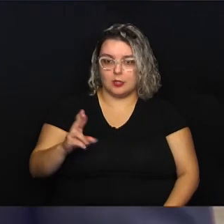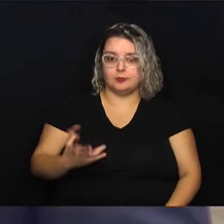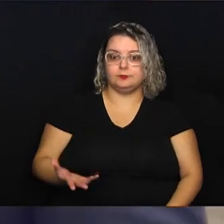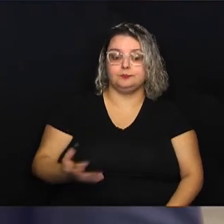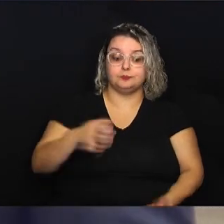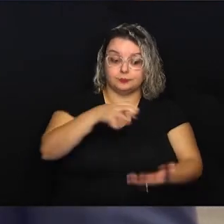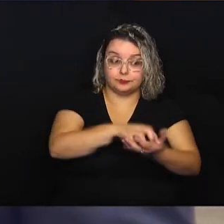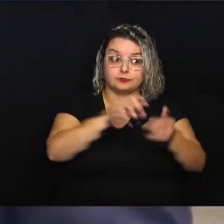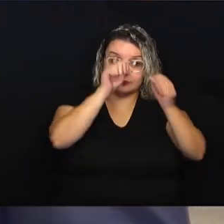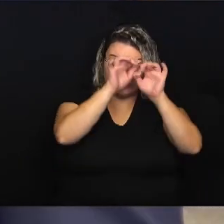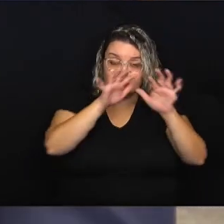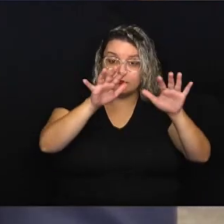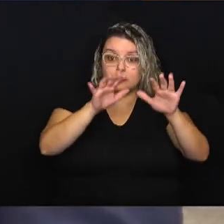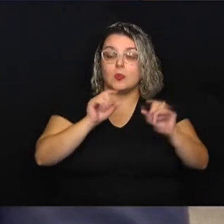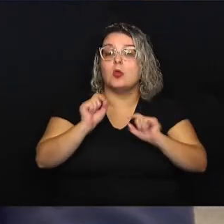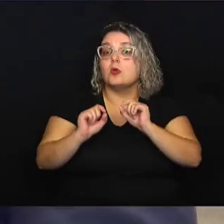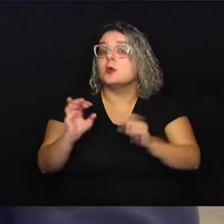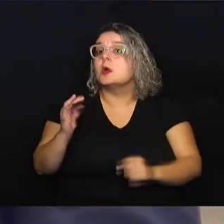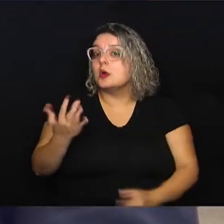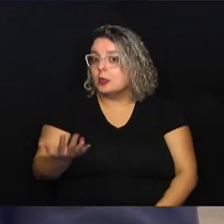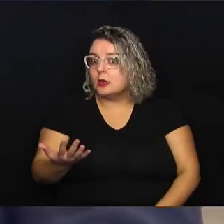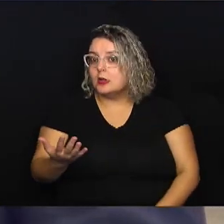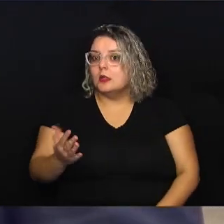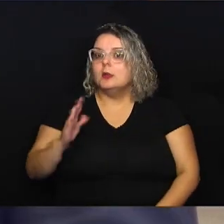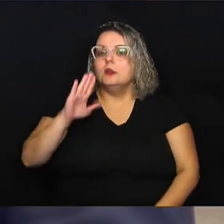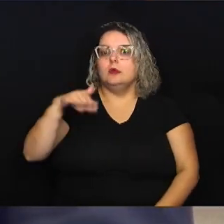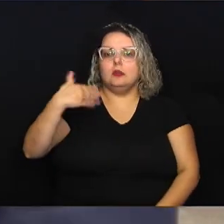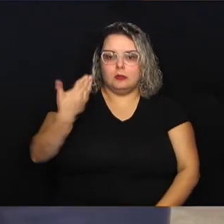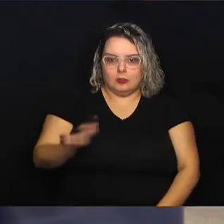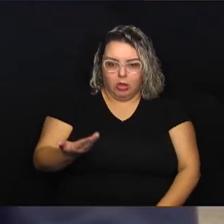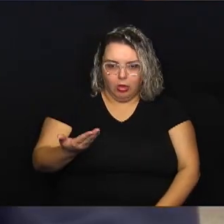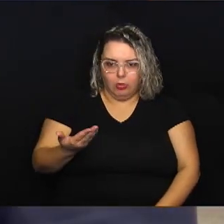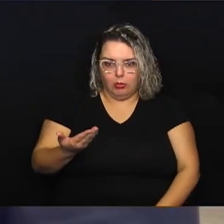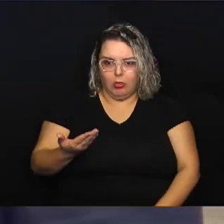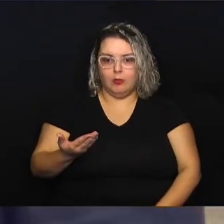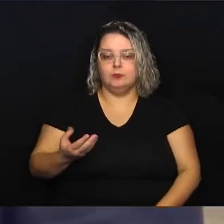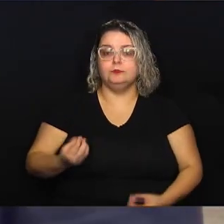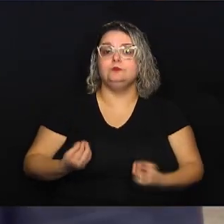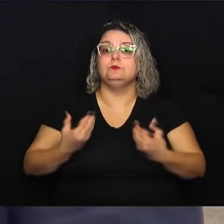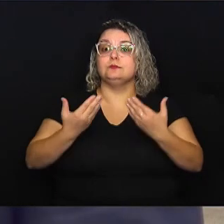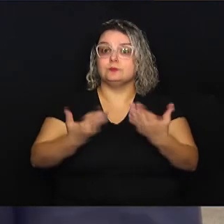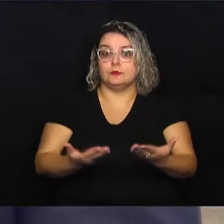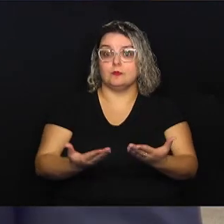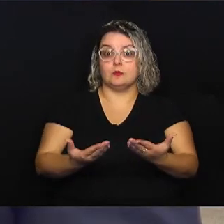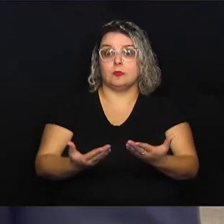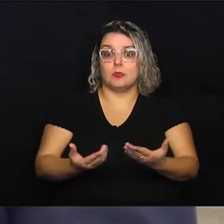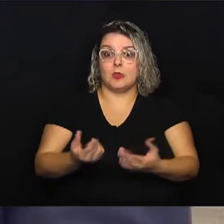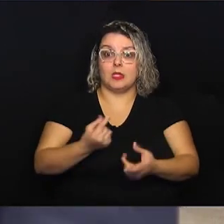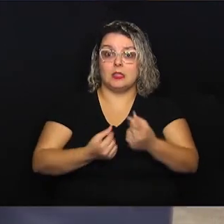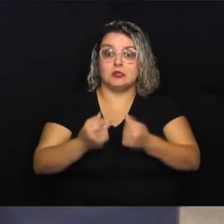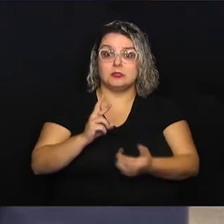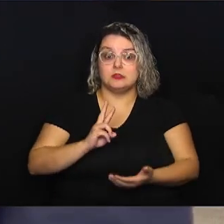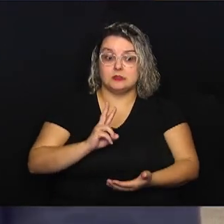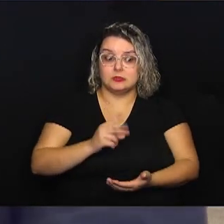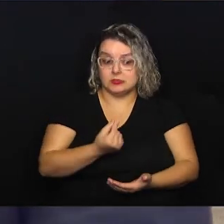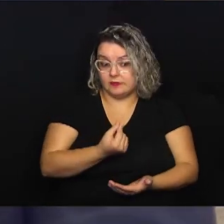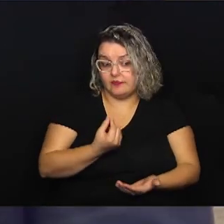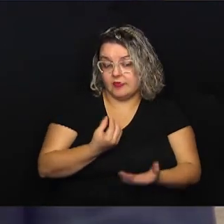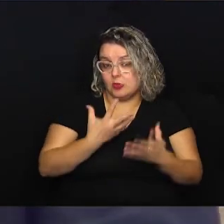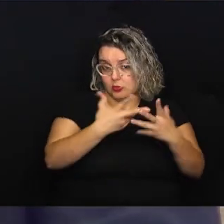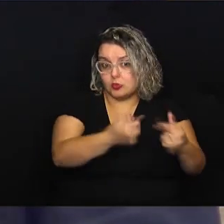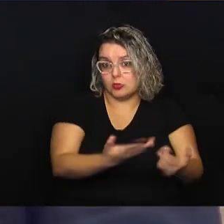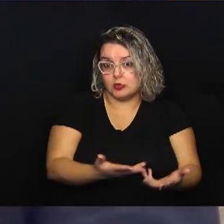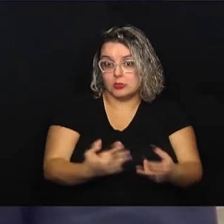autismo. Ocorre que quando você oferece esse valor integral, isso facilita também